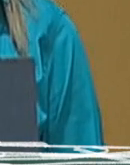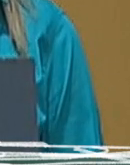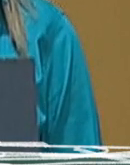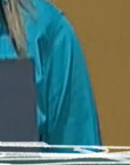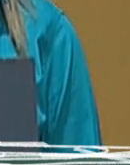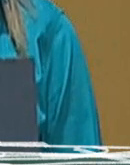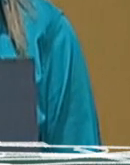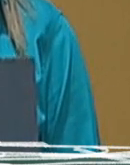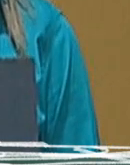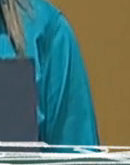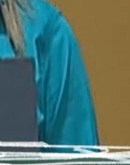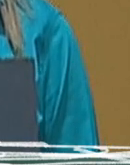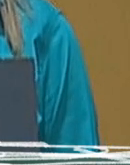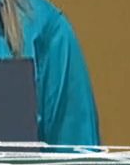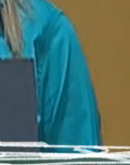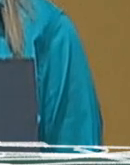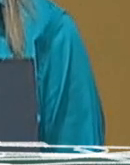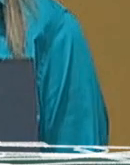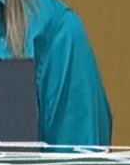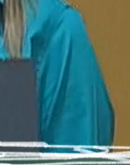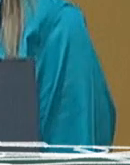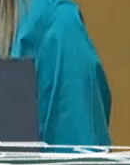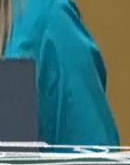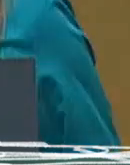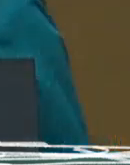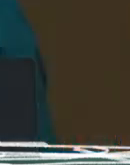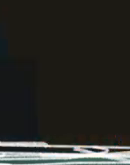Nova rodada, zerou.